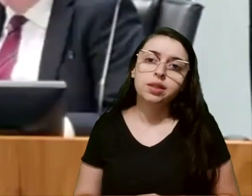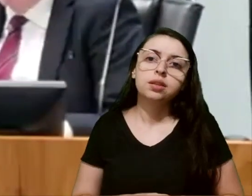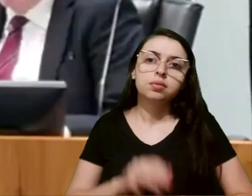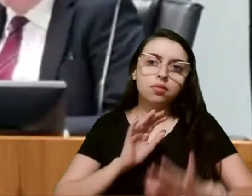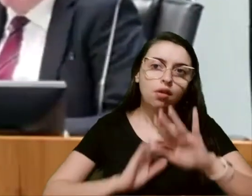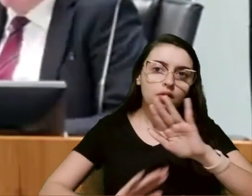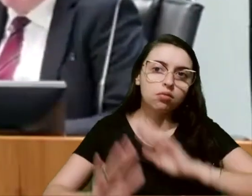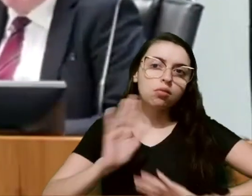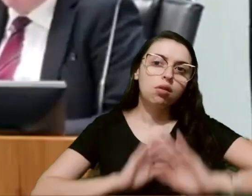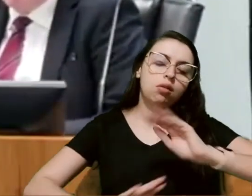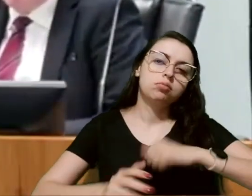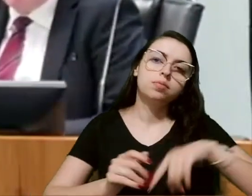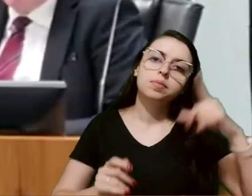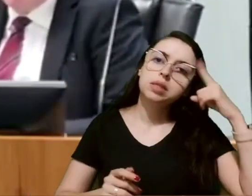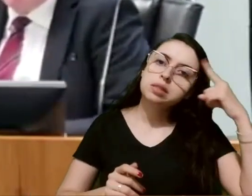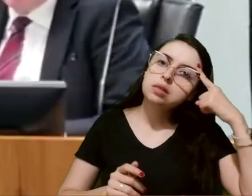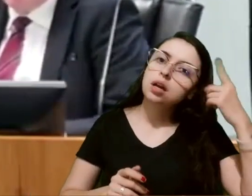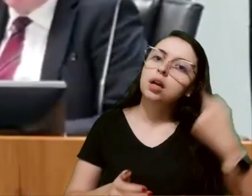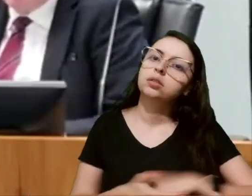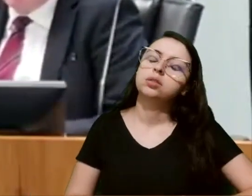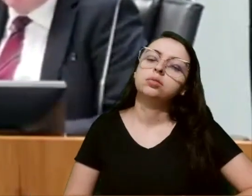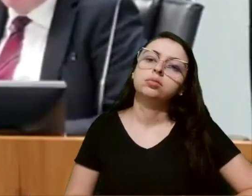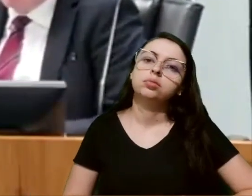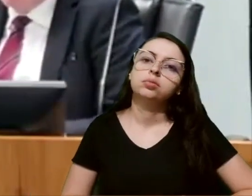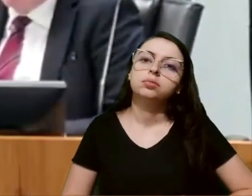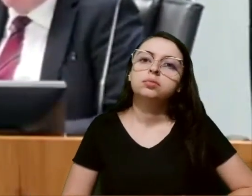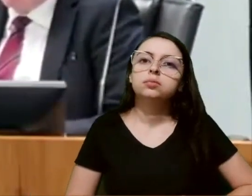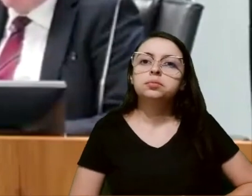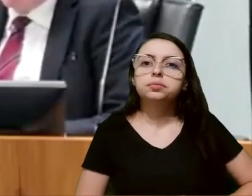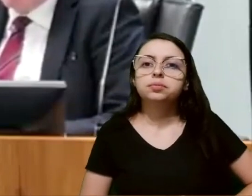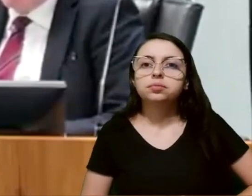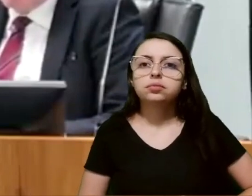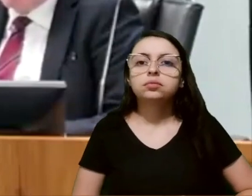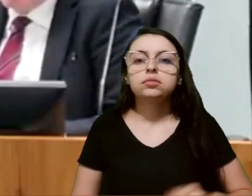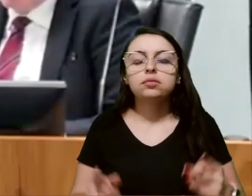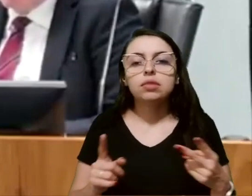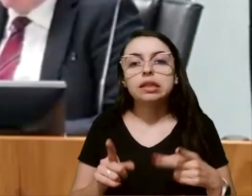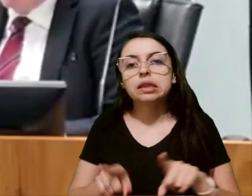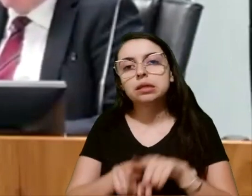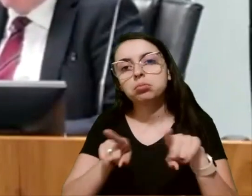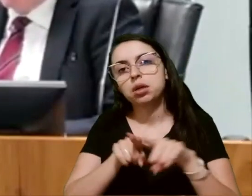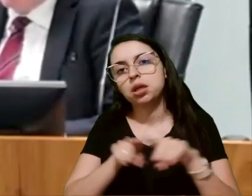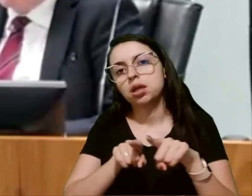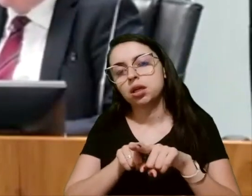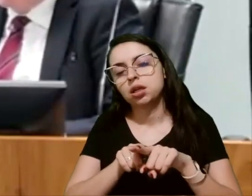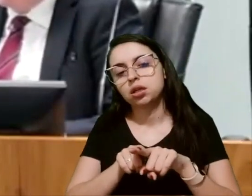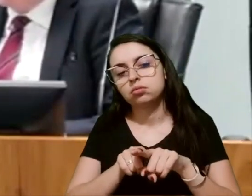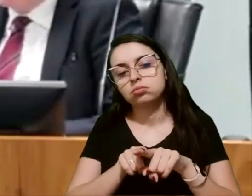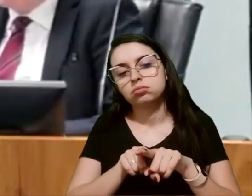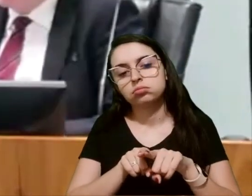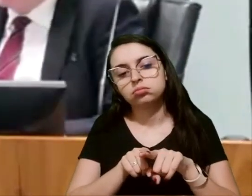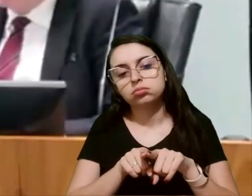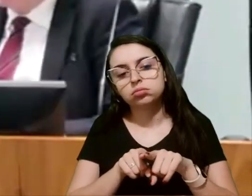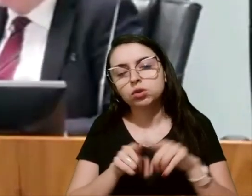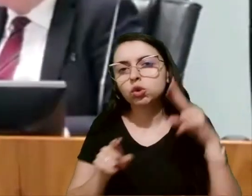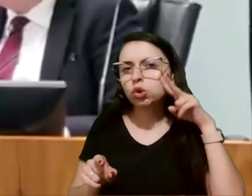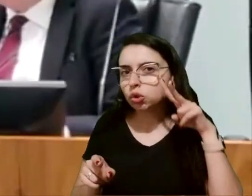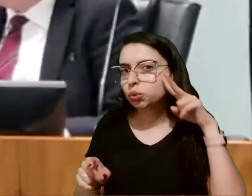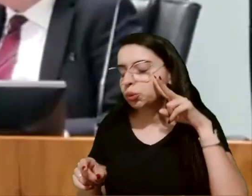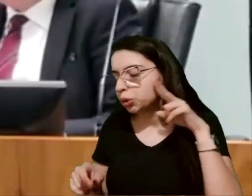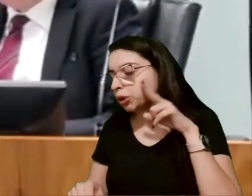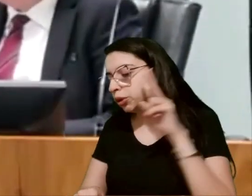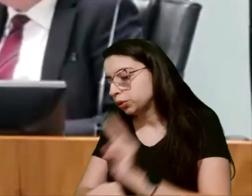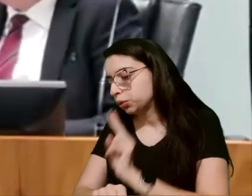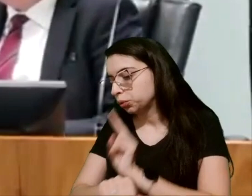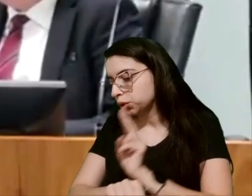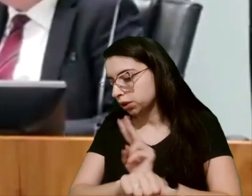muito grandes que têm que ser não só pensados na concepção da especialização, mas eles têm que ser, objeto de uma